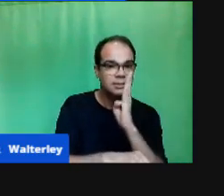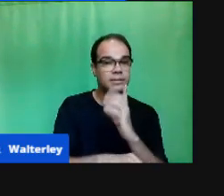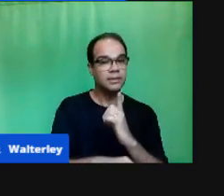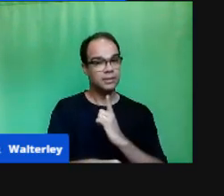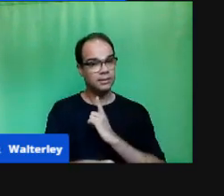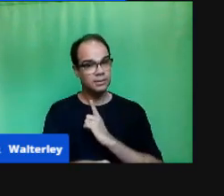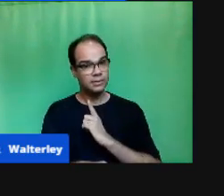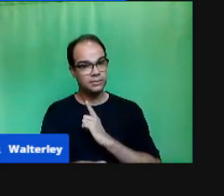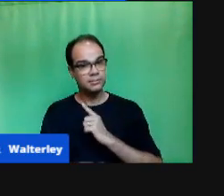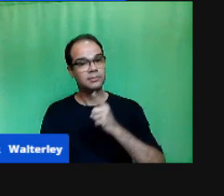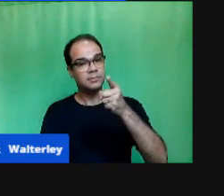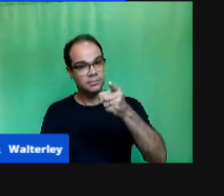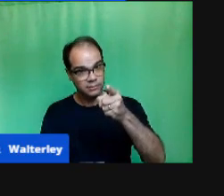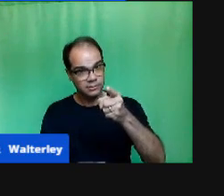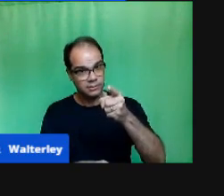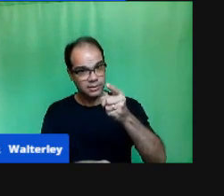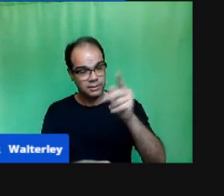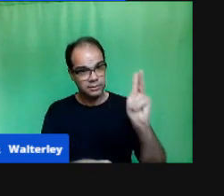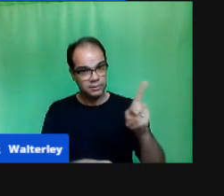também, né?